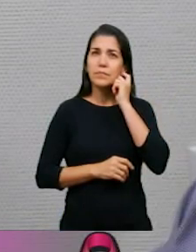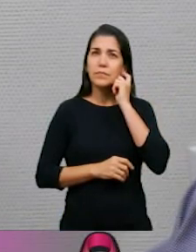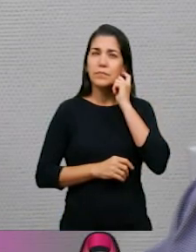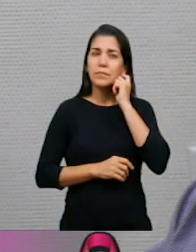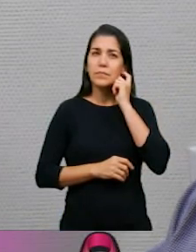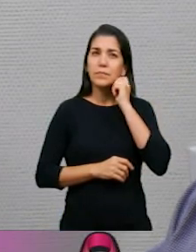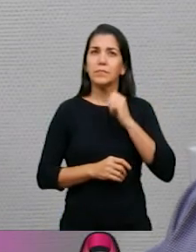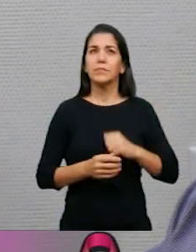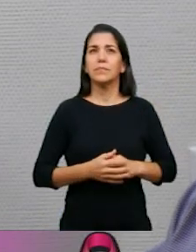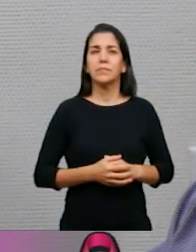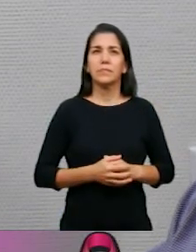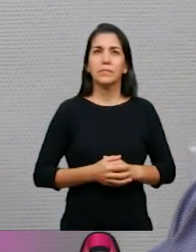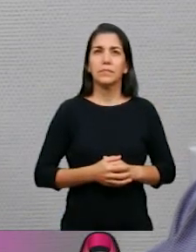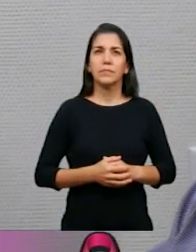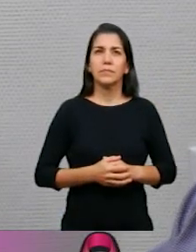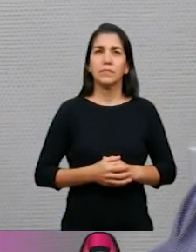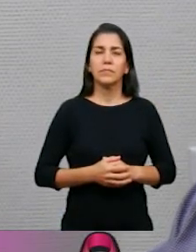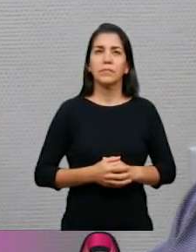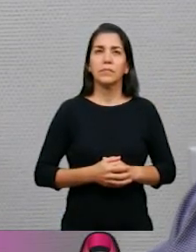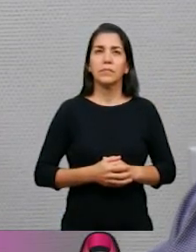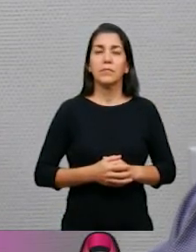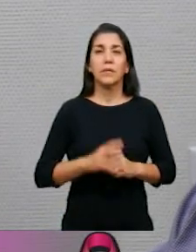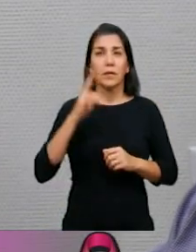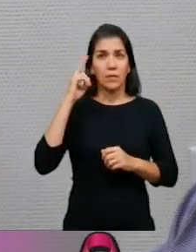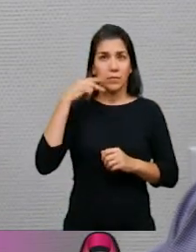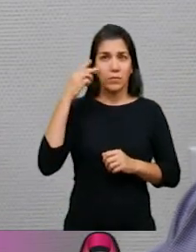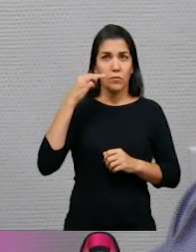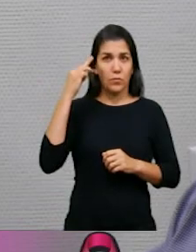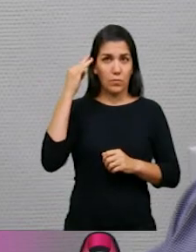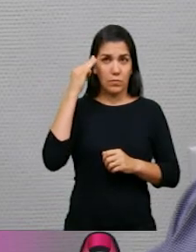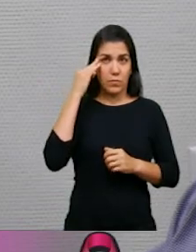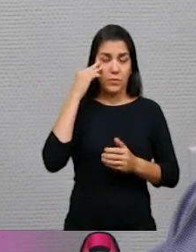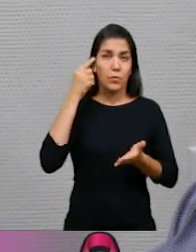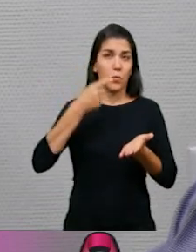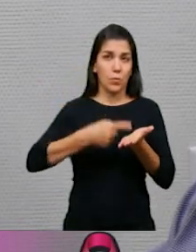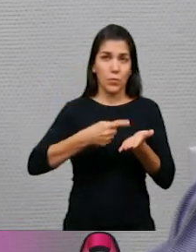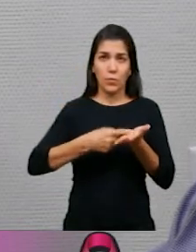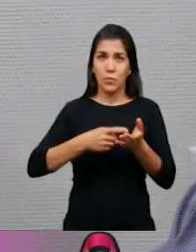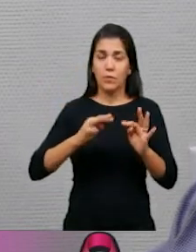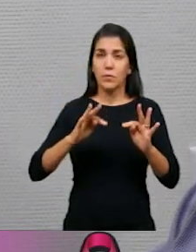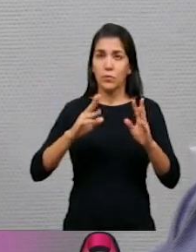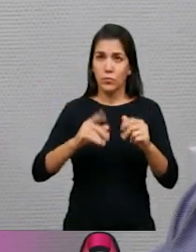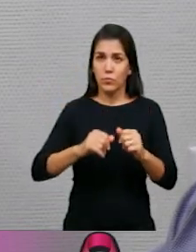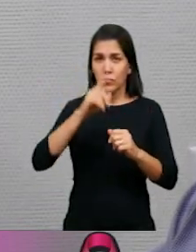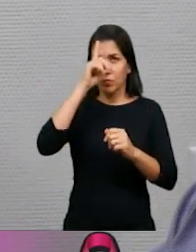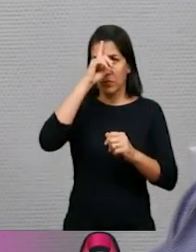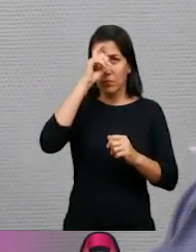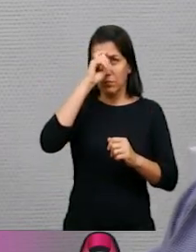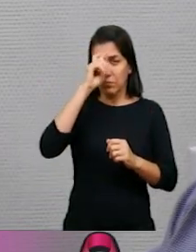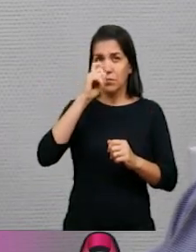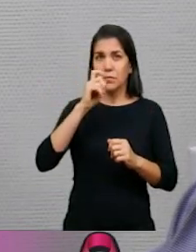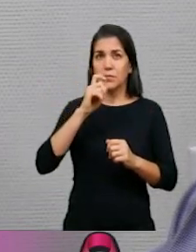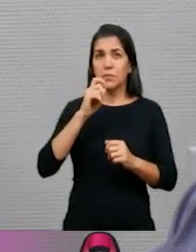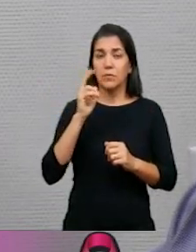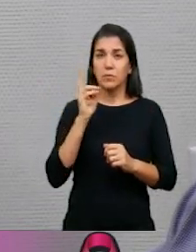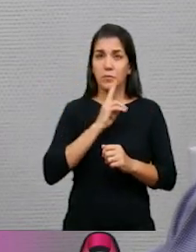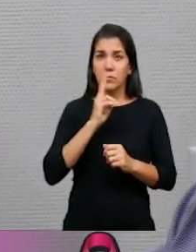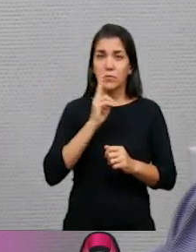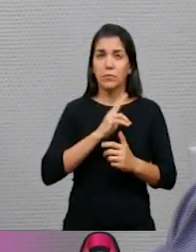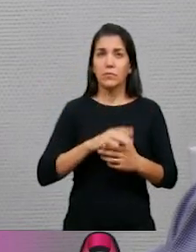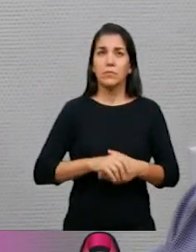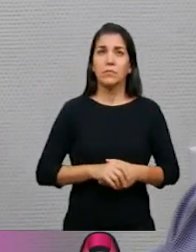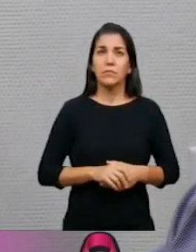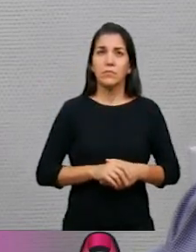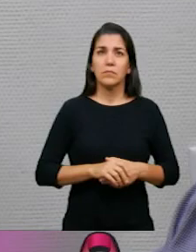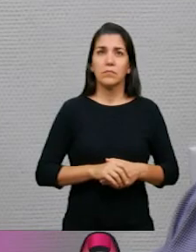concorda com tudo que acontece no pronto-socorro. Lá está perfeito, segundo ele, não tem nada ruim, ele concorda, está pleno, satisfeito com o pronto-socorro. É bom que a